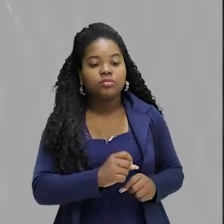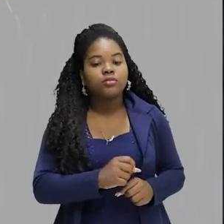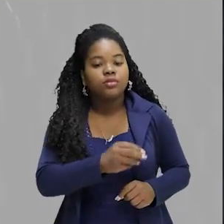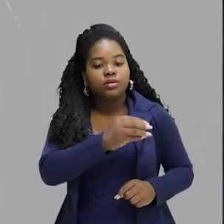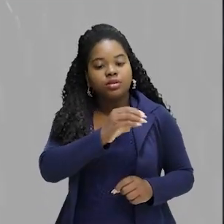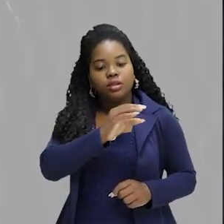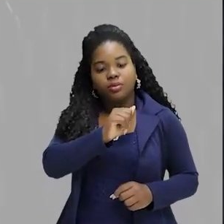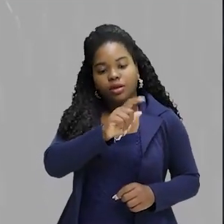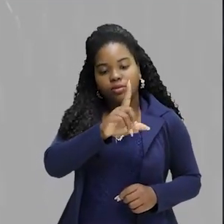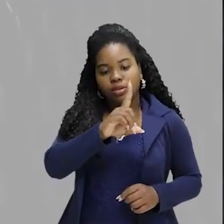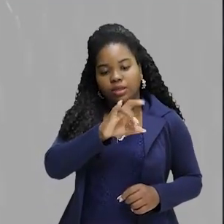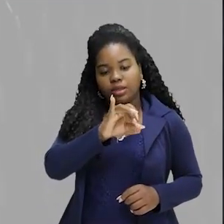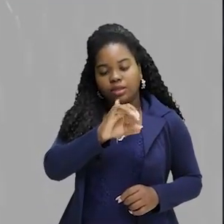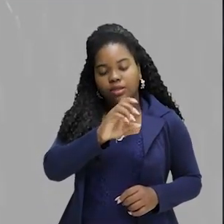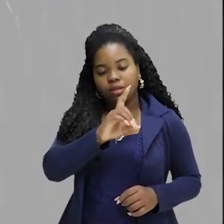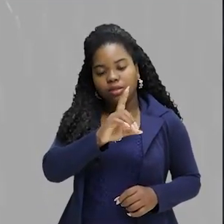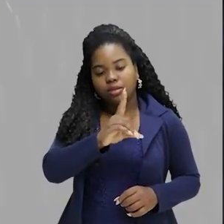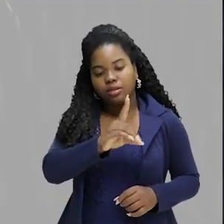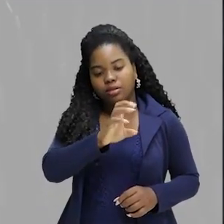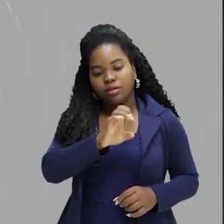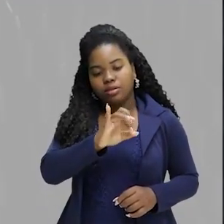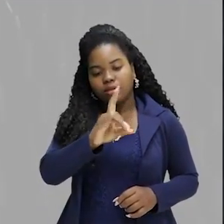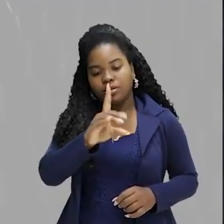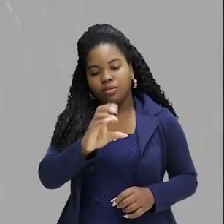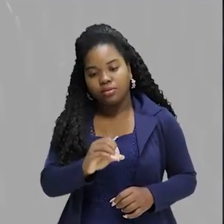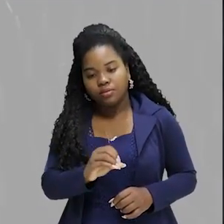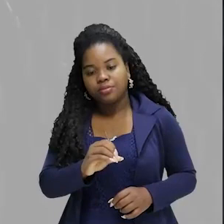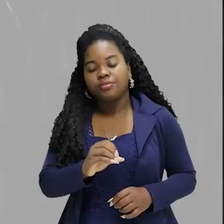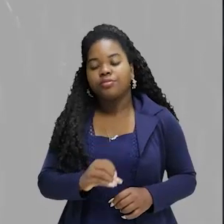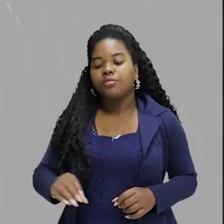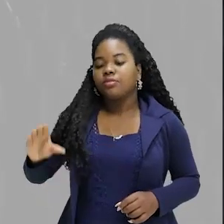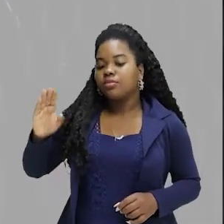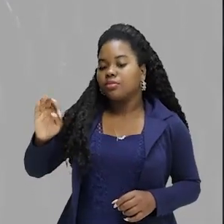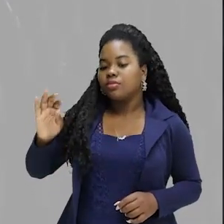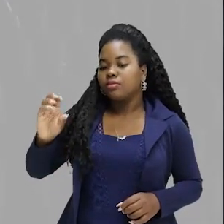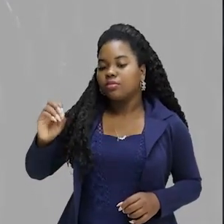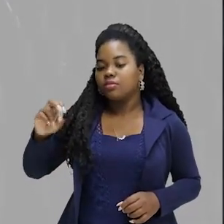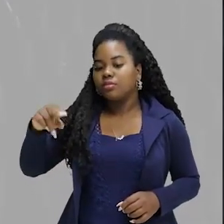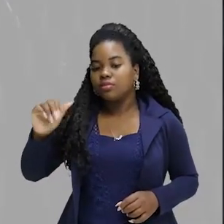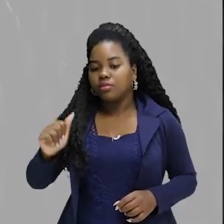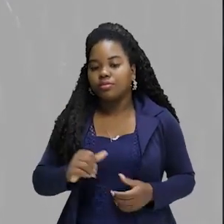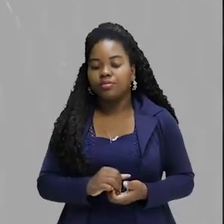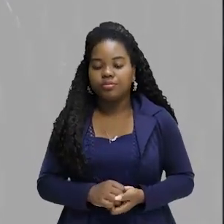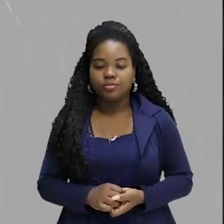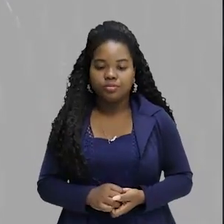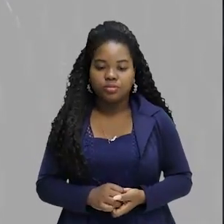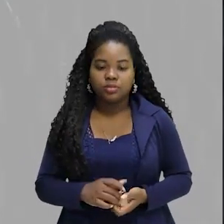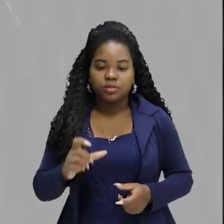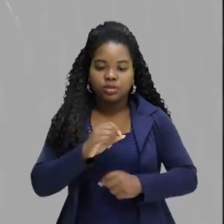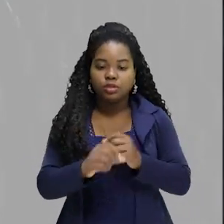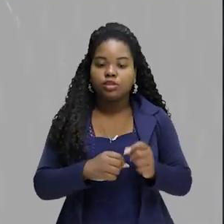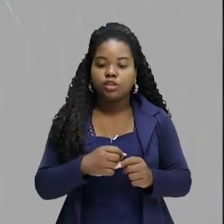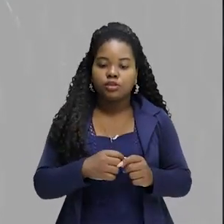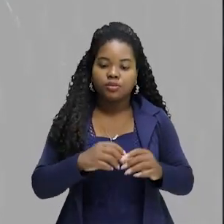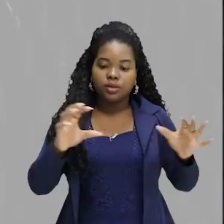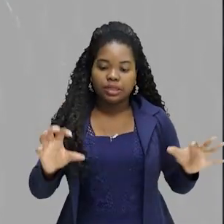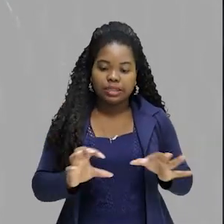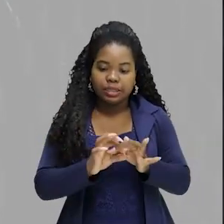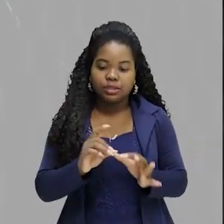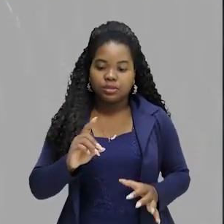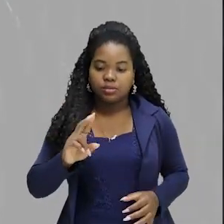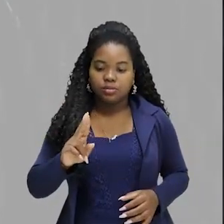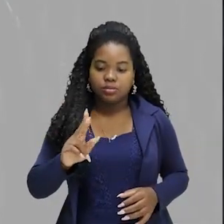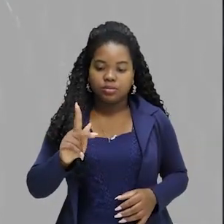A carbonila é o carbono ligação dupla com o oxigênio. Aí eu quero que você preste atenção, turma.